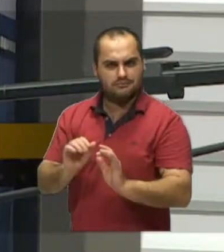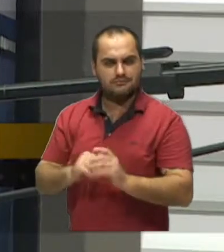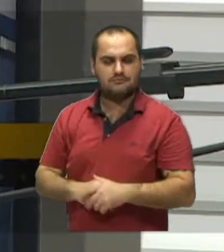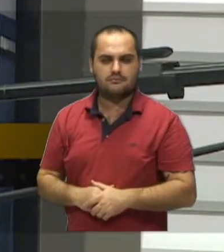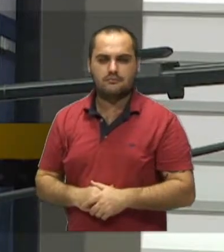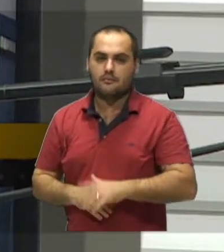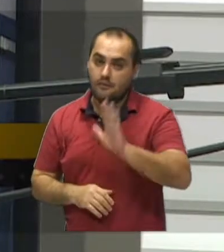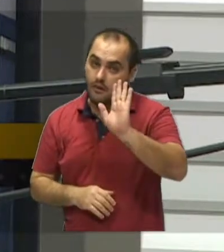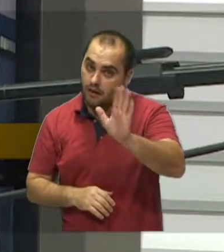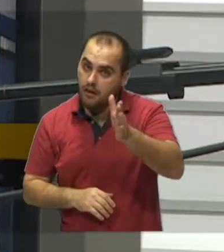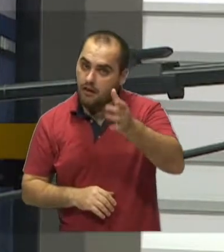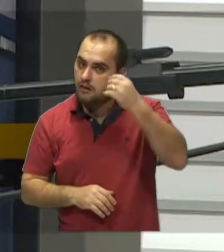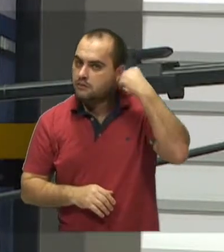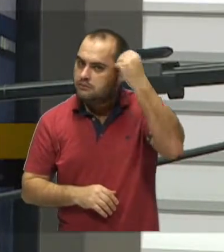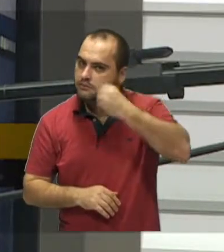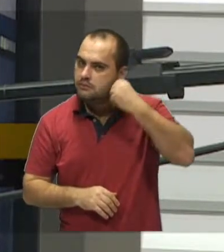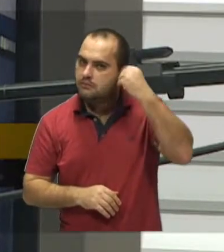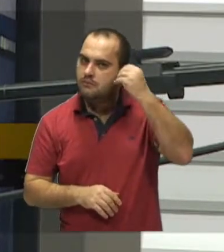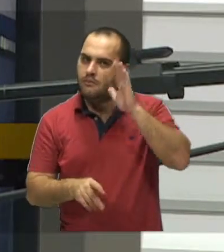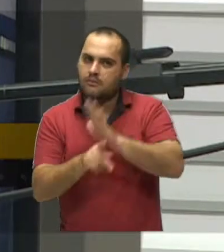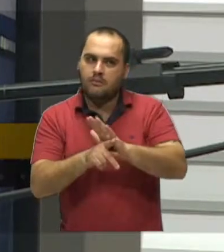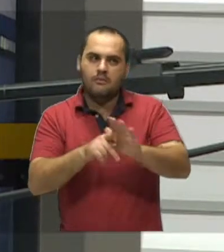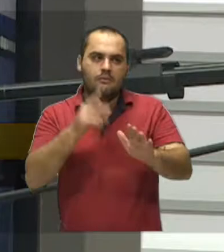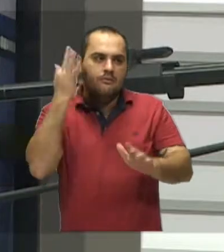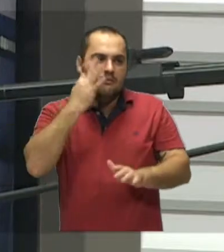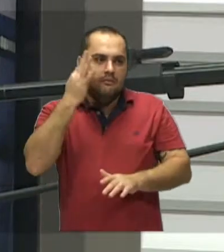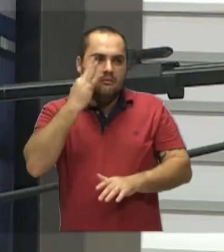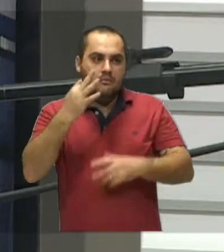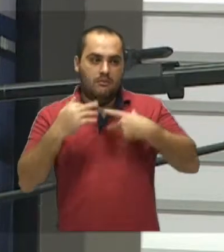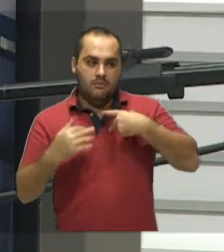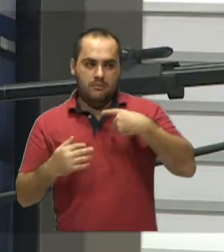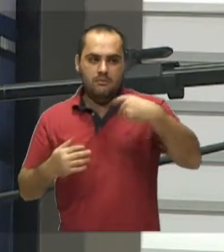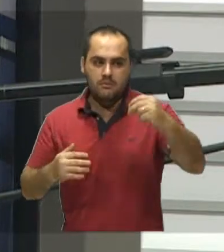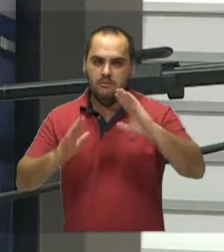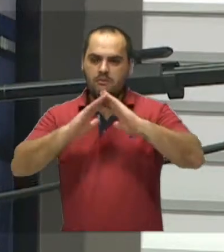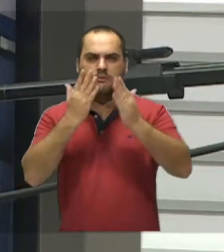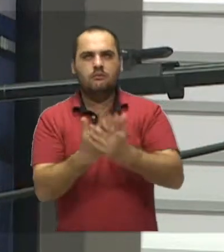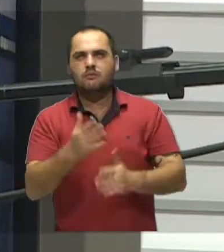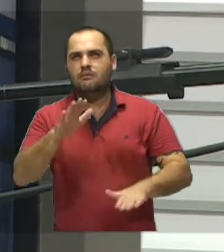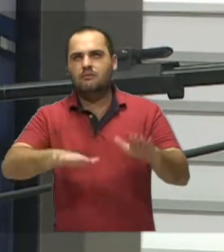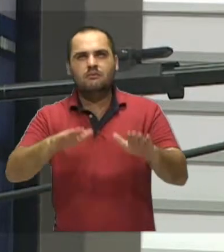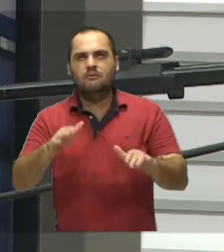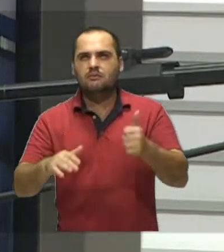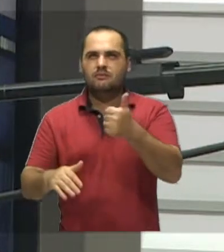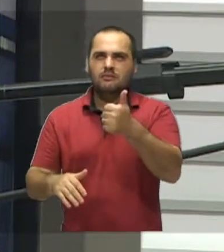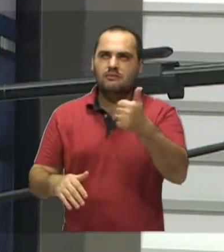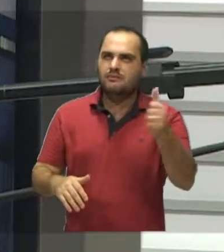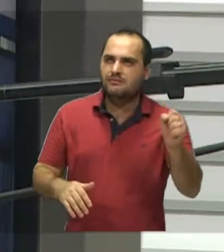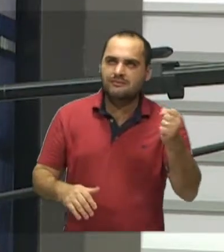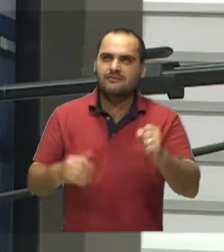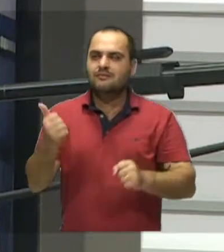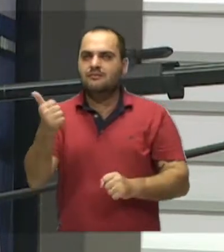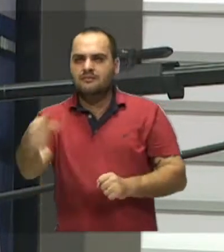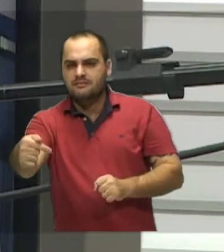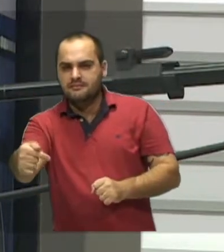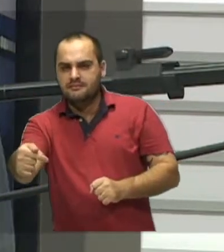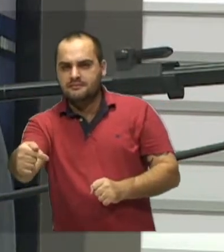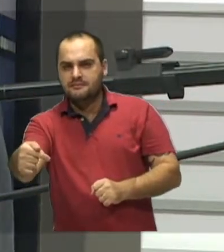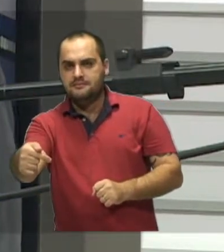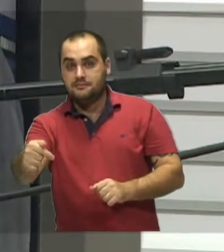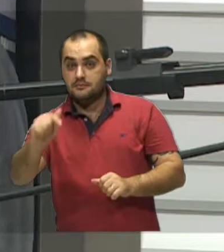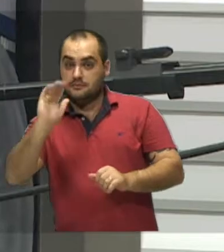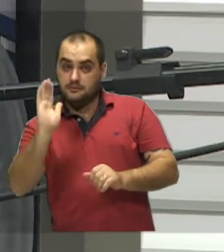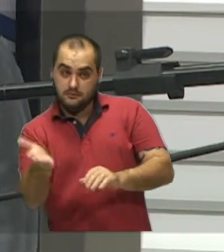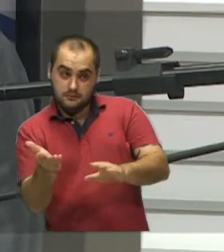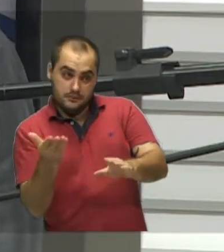estava saindo do colegial, né? Bem nova, sei lá, 18, 17 anos, e tive a oportunidade de fazer uma outra graduação